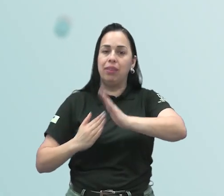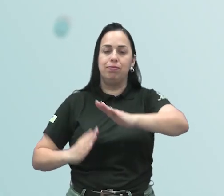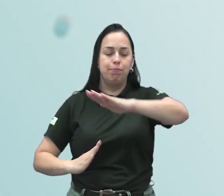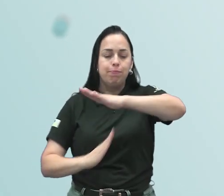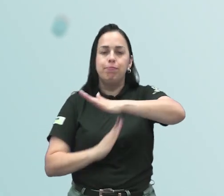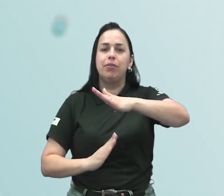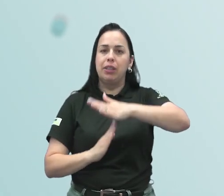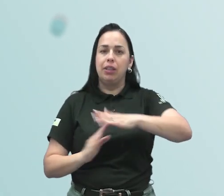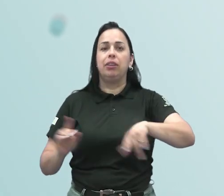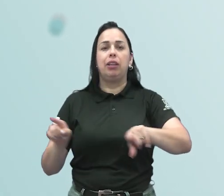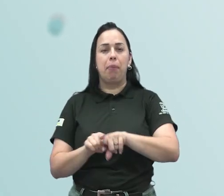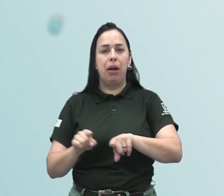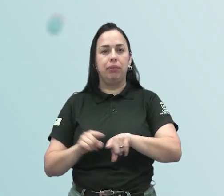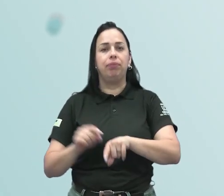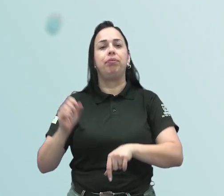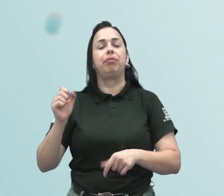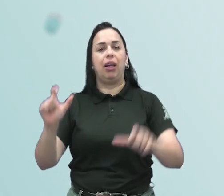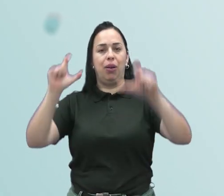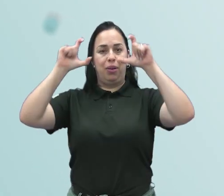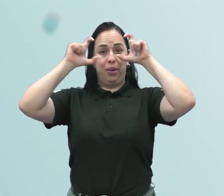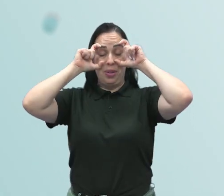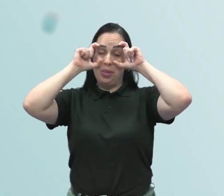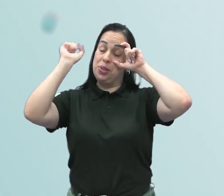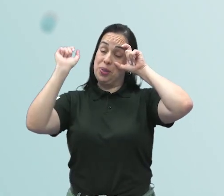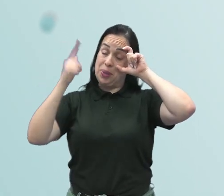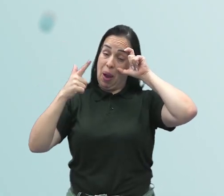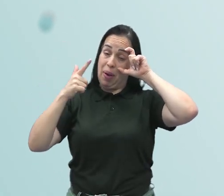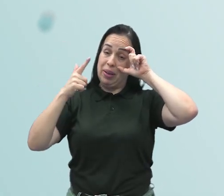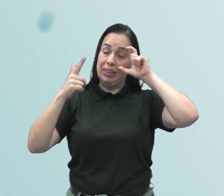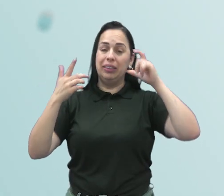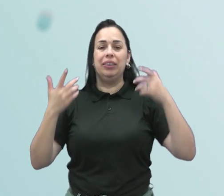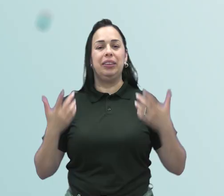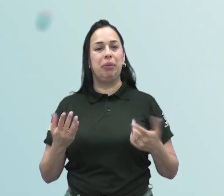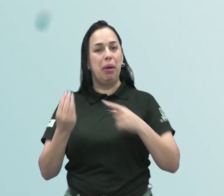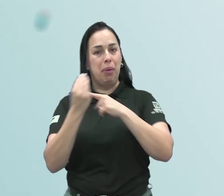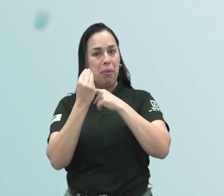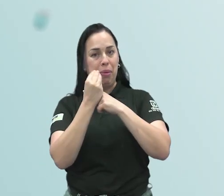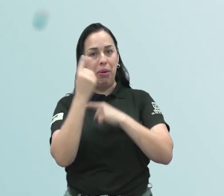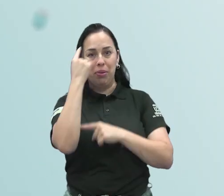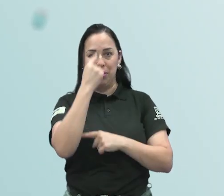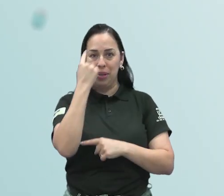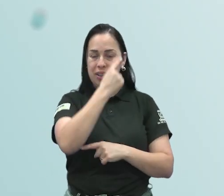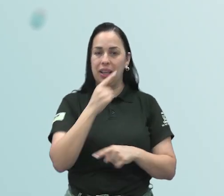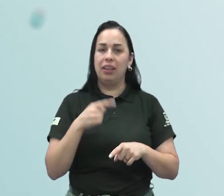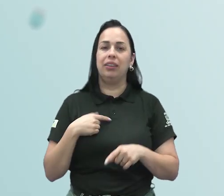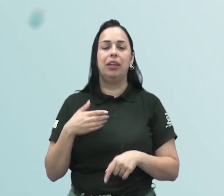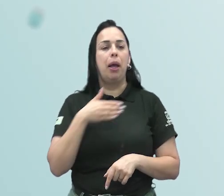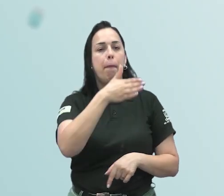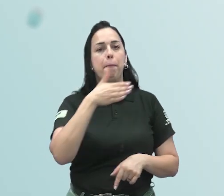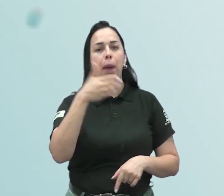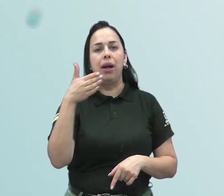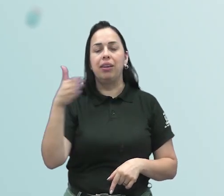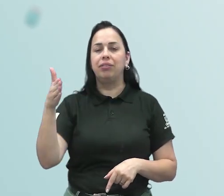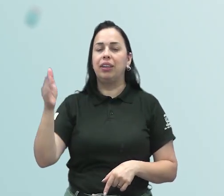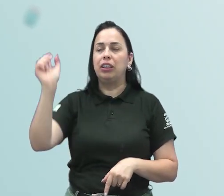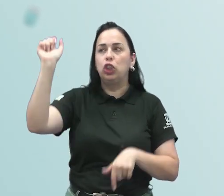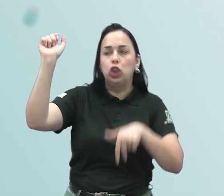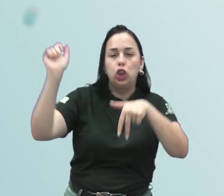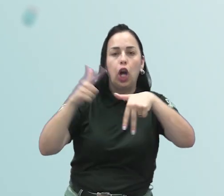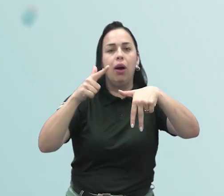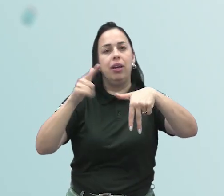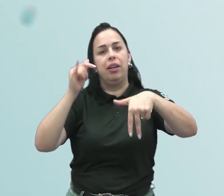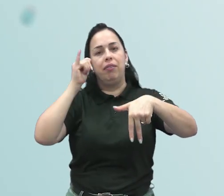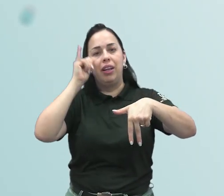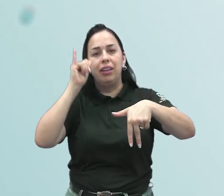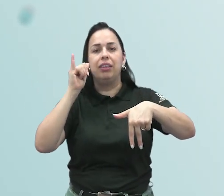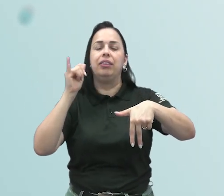de 90% da radiação ultravioleta. Além disso, óculos de sol, né, para proteger os olhos. E evitar os horários de